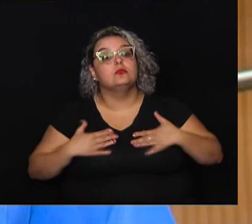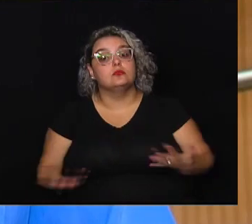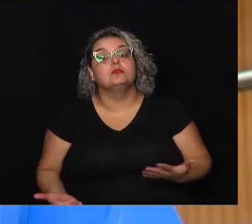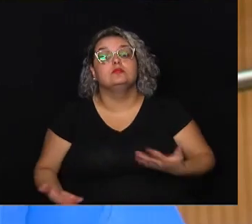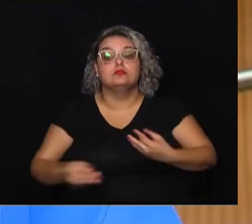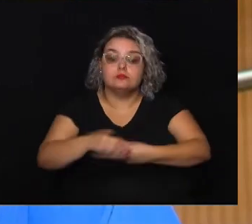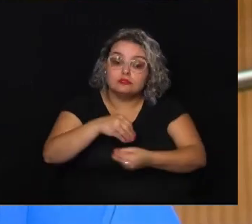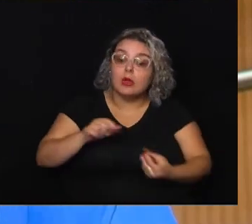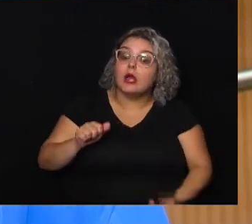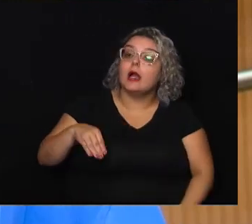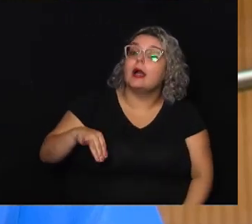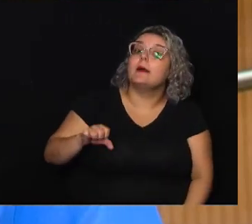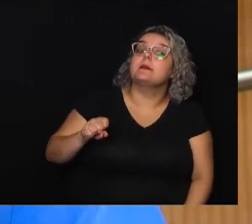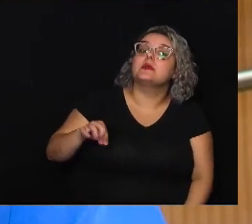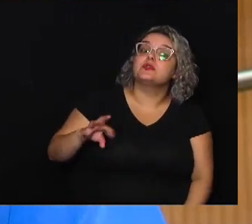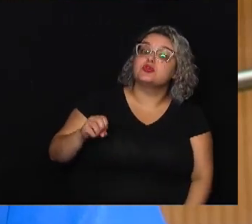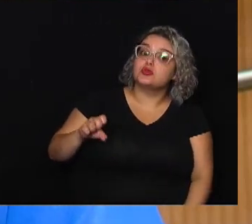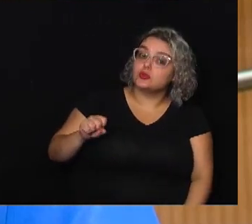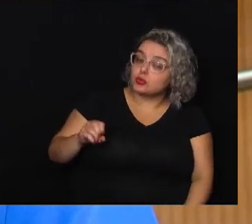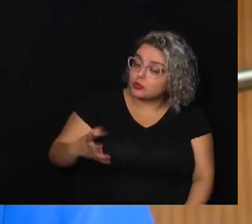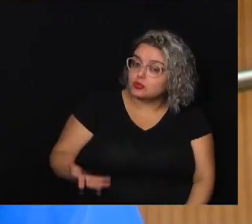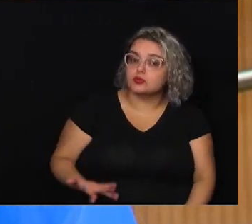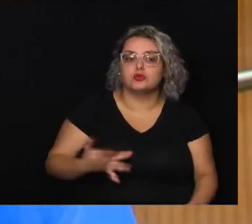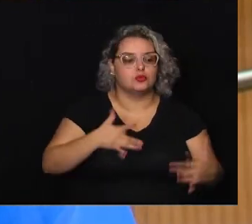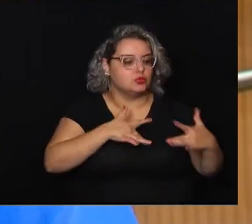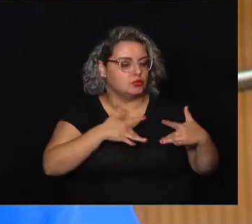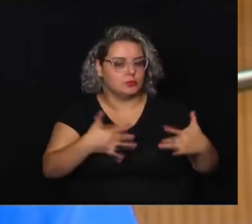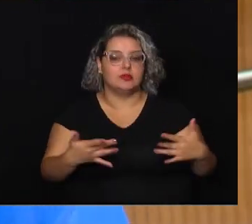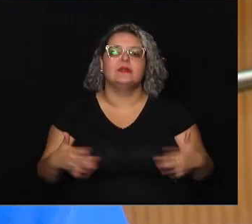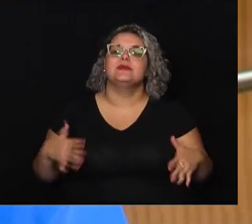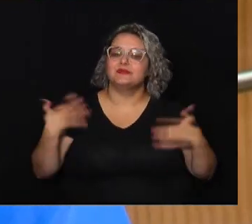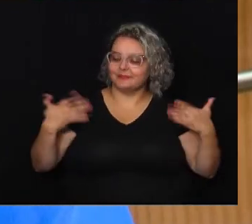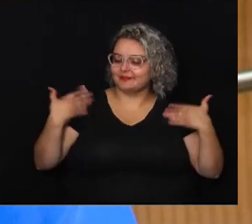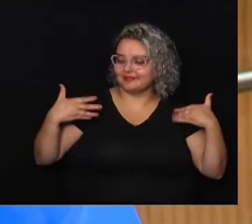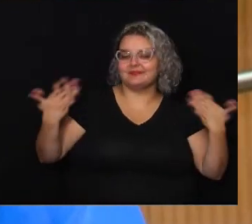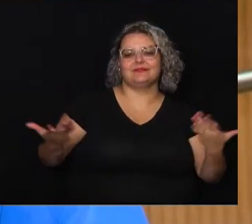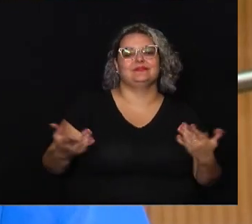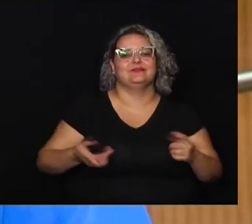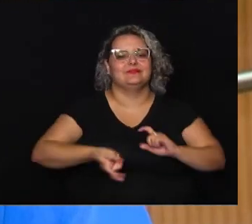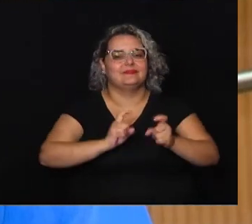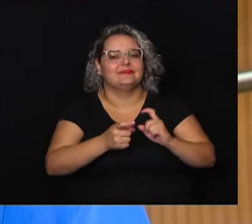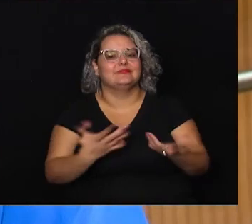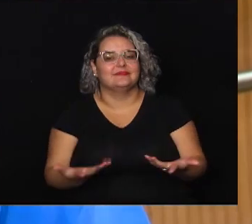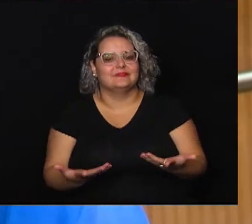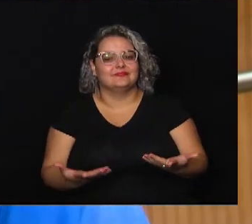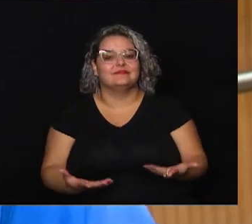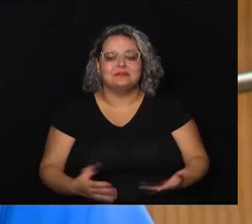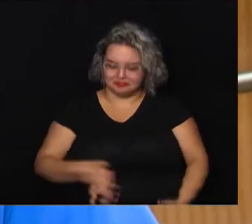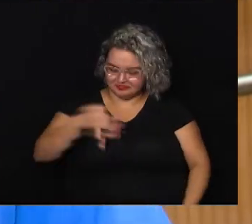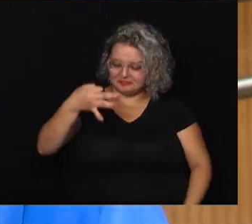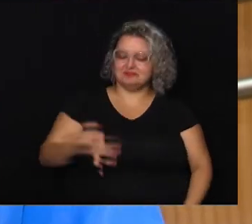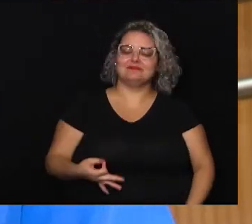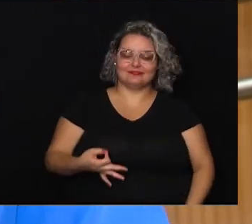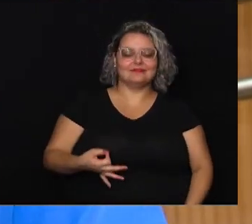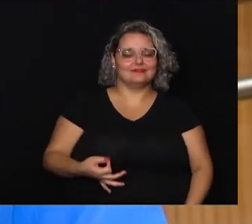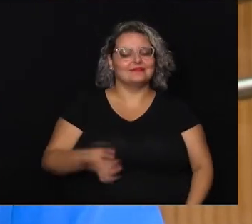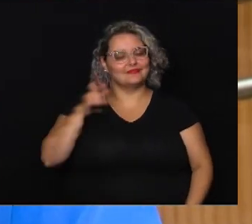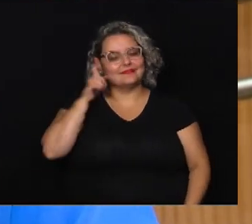amistoso, né, solidário. Eu estou muito animado, sair dessa reunião assim convicto de que nós vamos